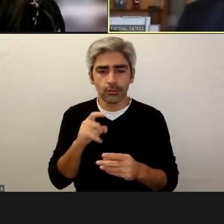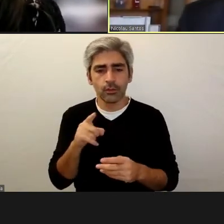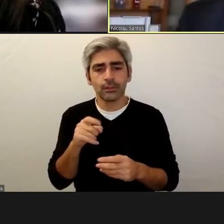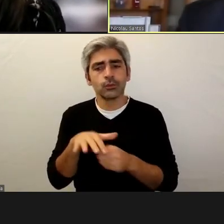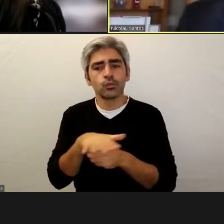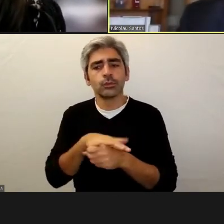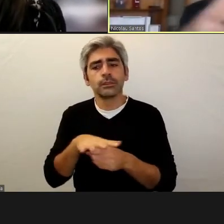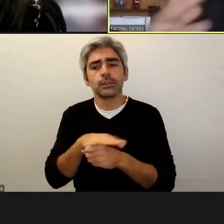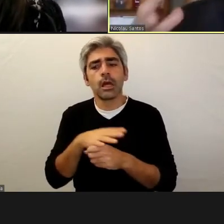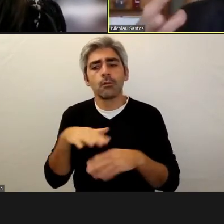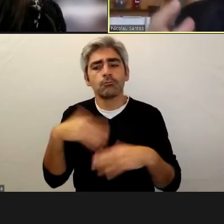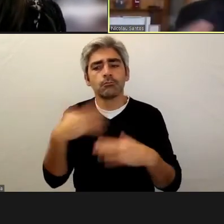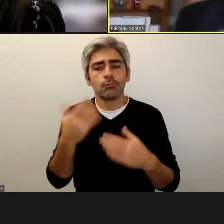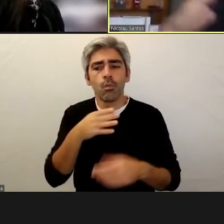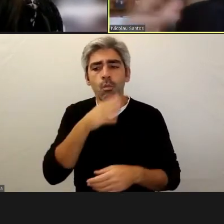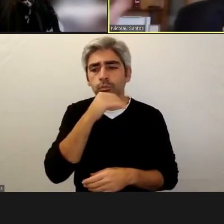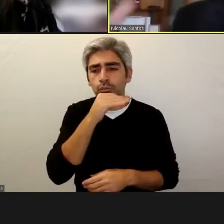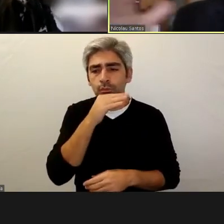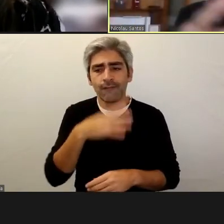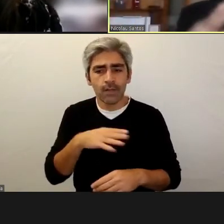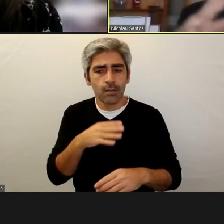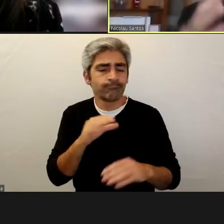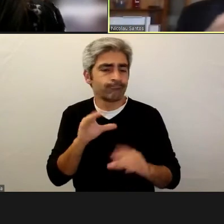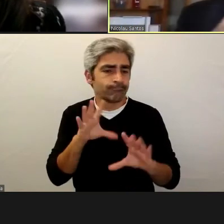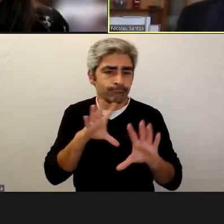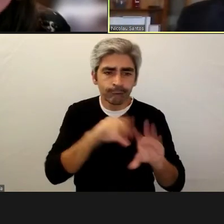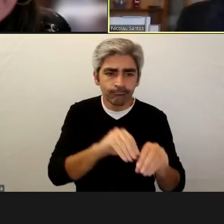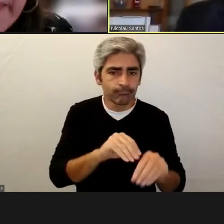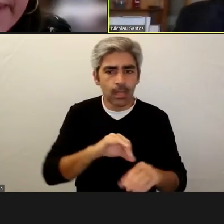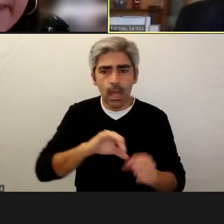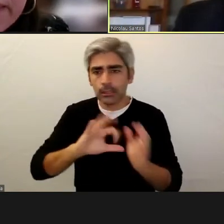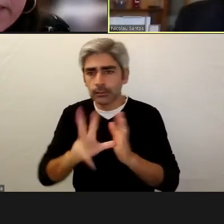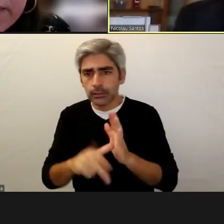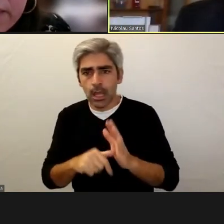situações em que a polícia tem de intervir, há assaltos, há roubos, etc.